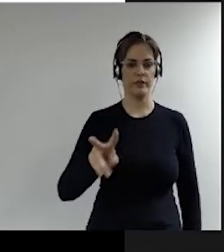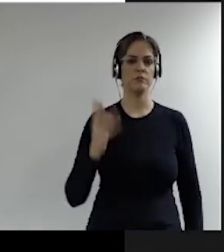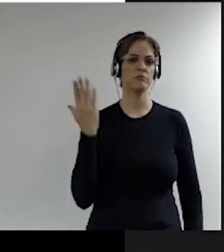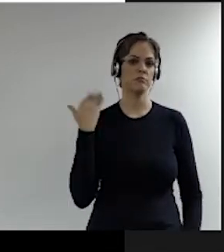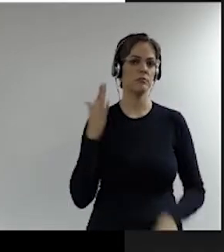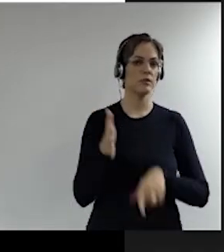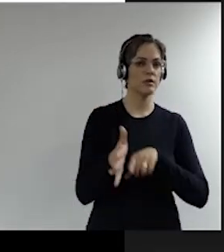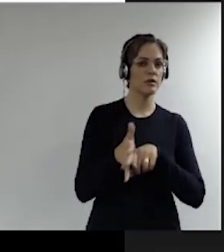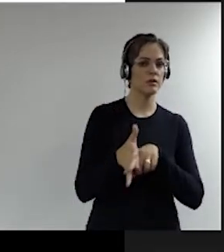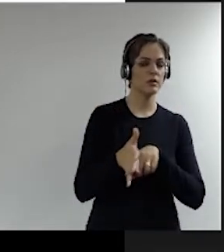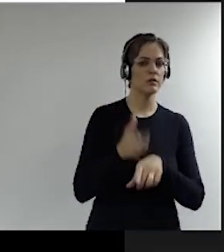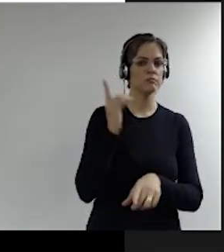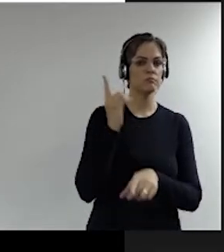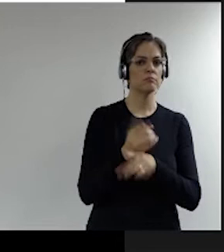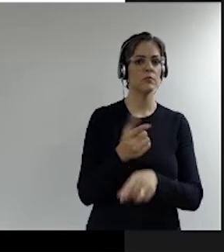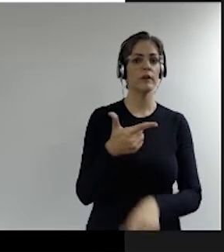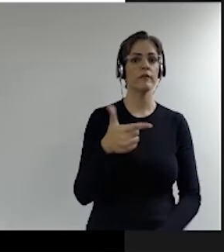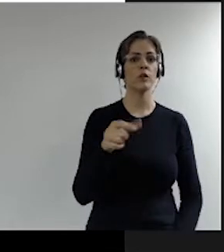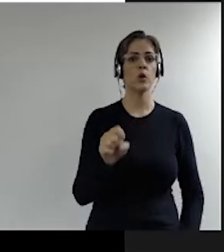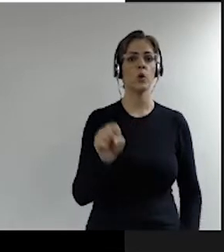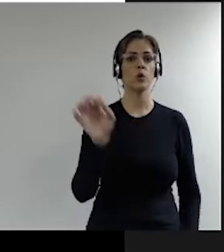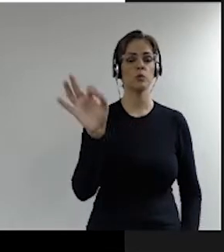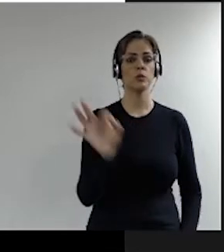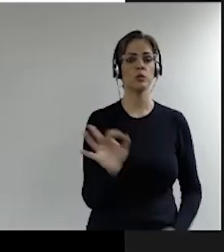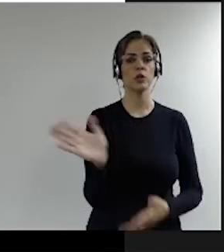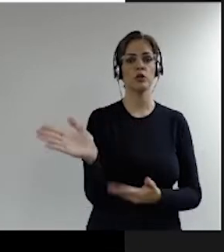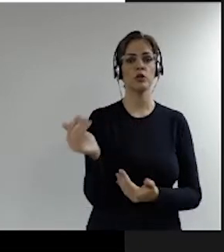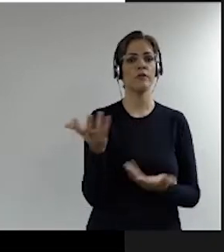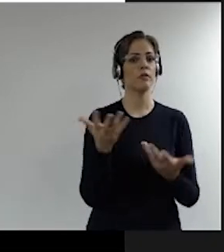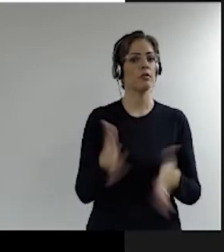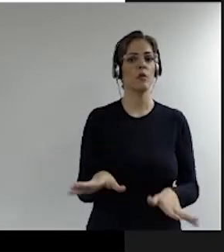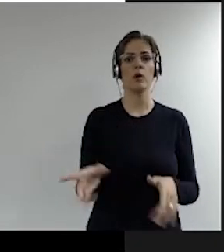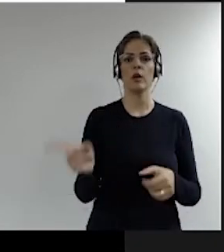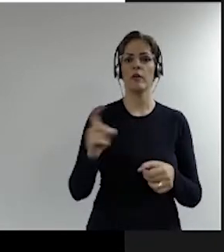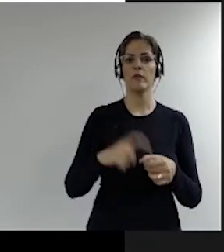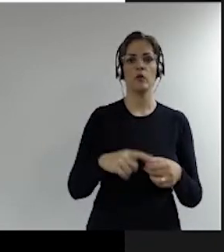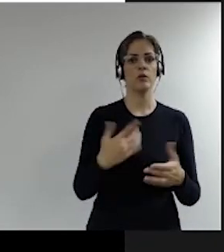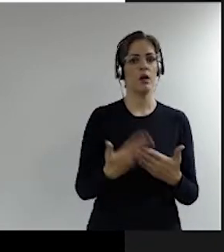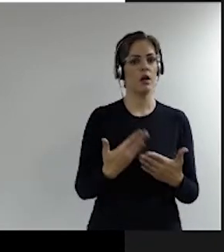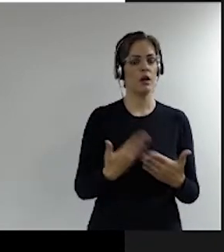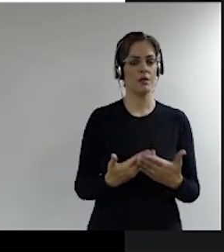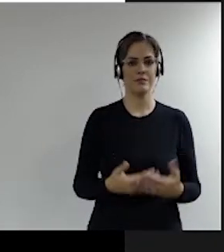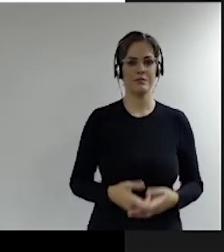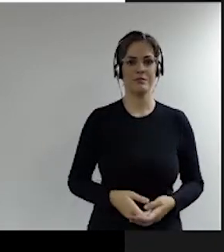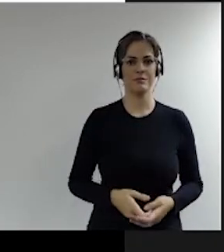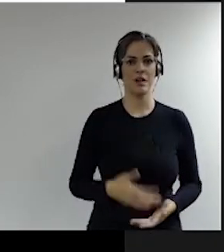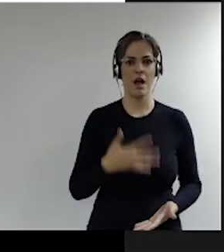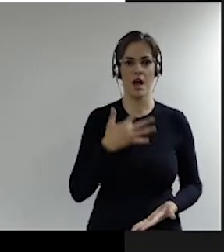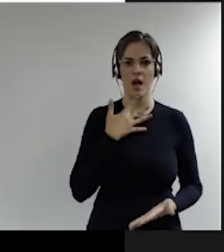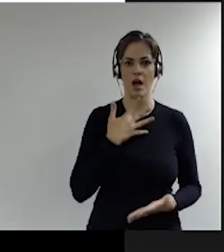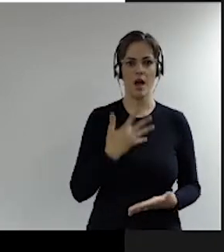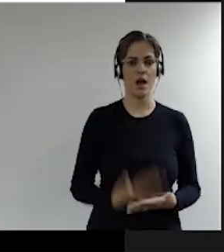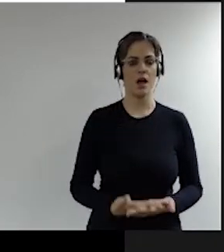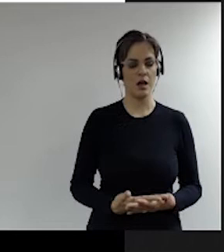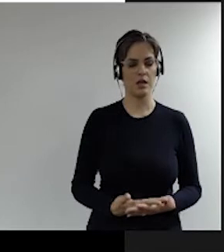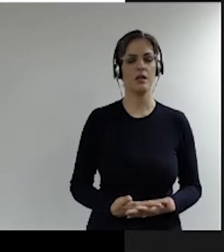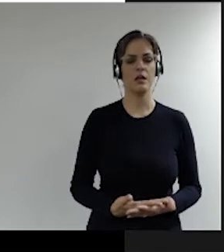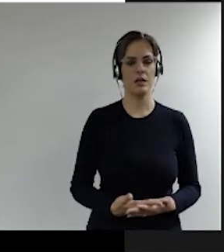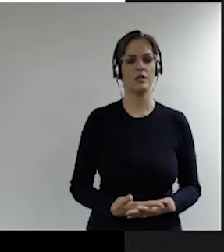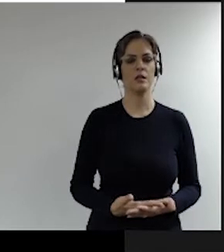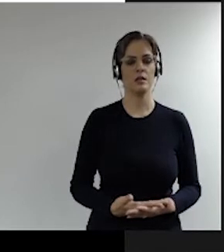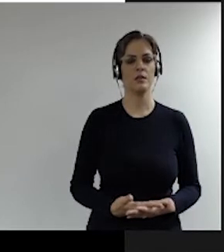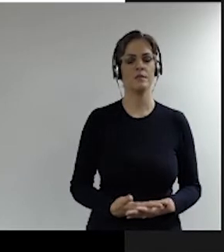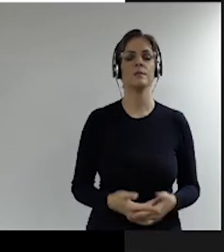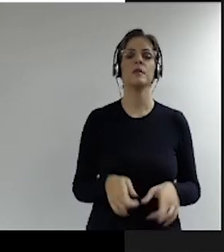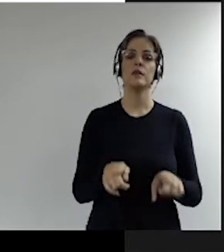que 28% dos jovens não pretendem voltar às aulas, o que é assustador. Também orientar